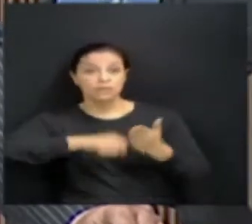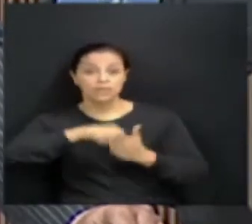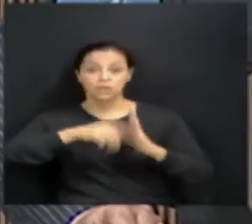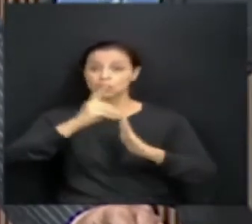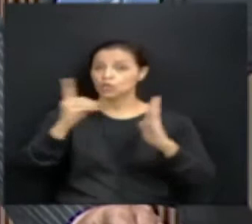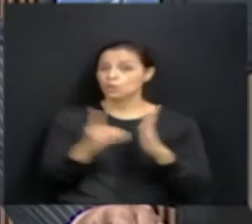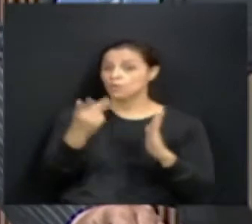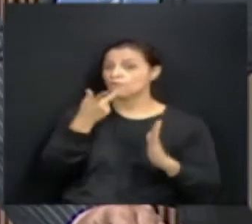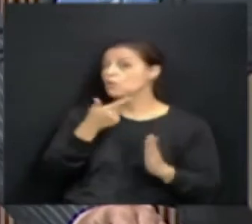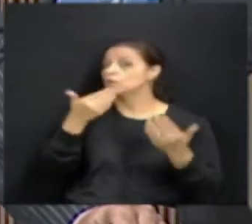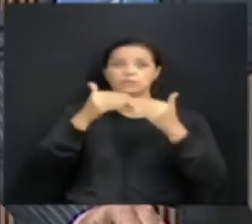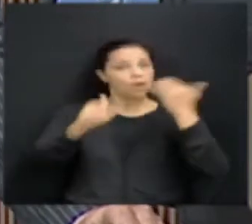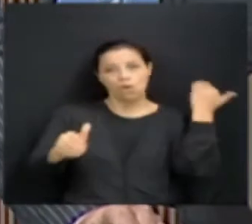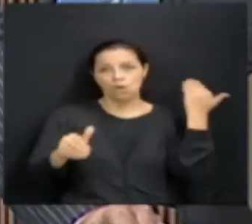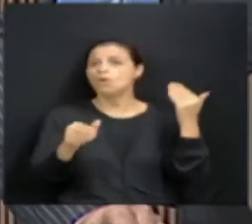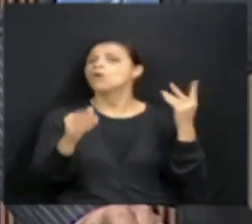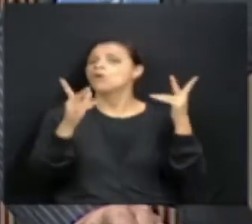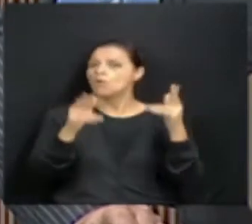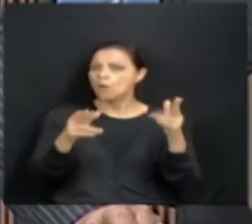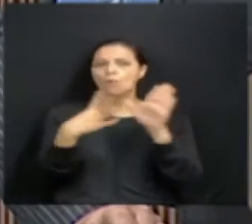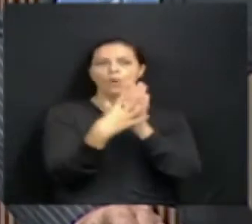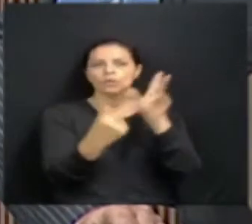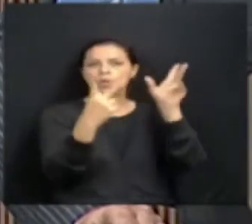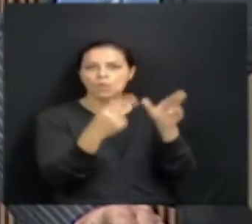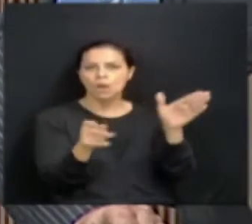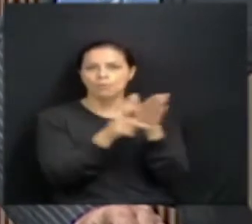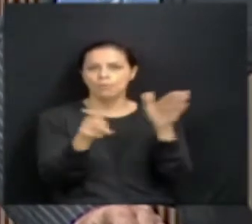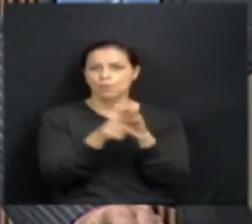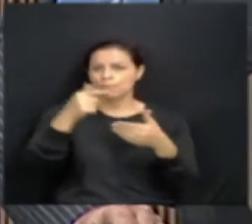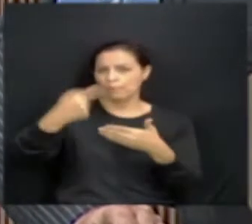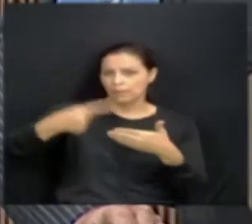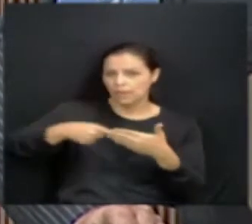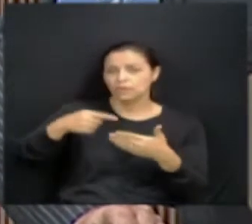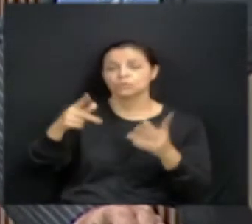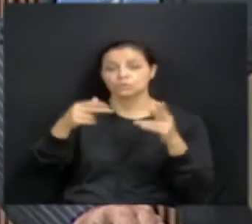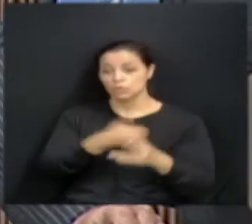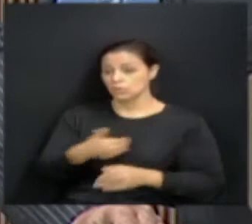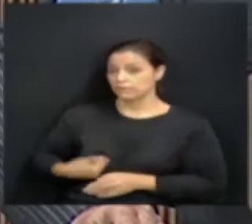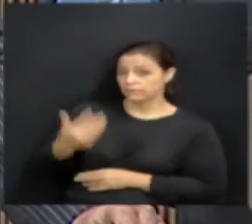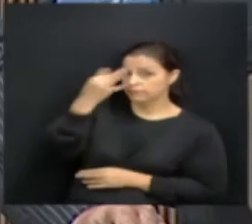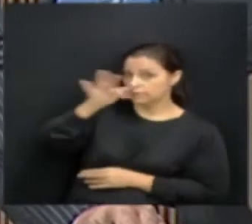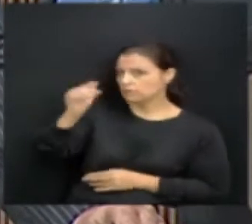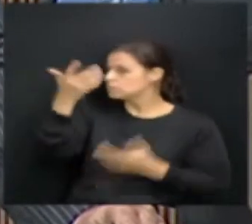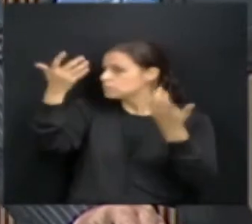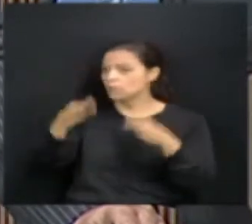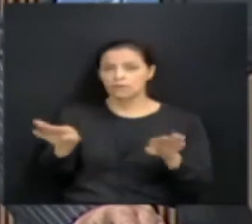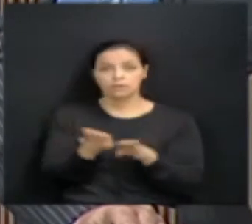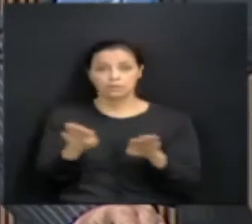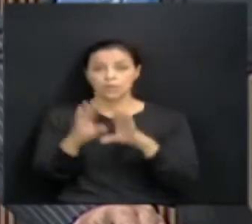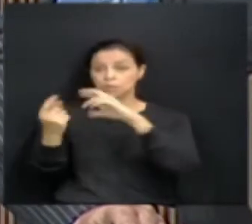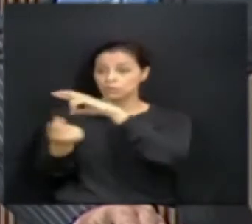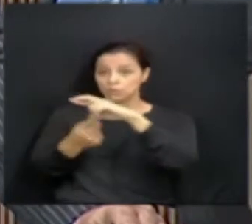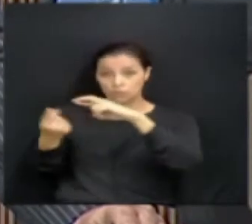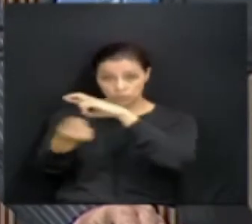um documento, um manifesto contra o sistema híbrido do governo federal, mesmo com o Tribunal de Contas,